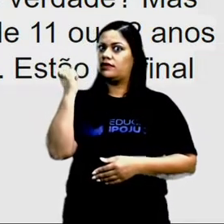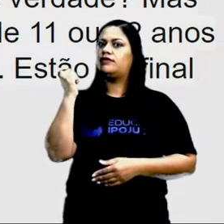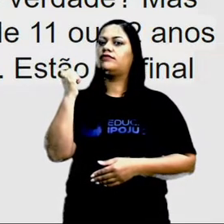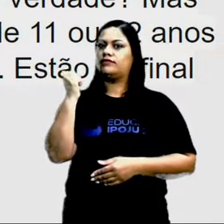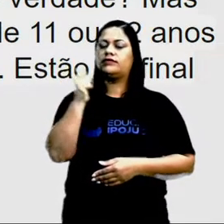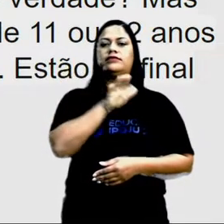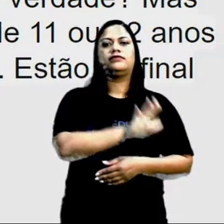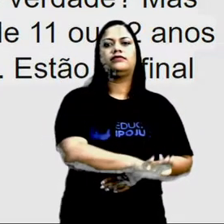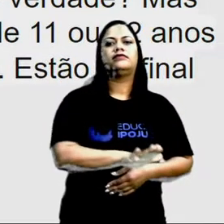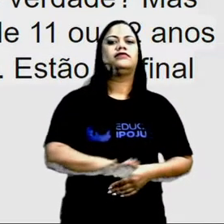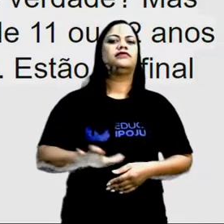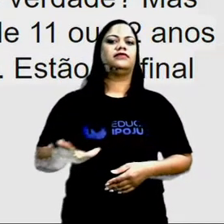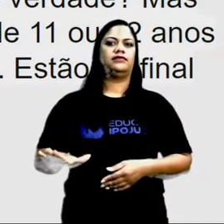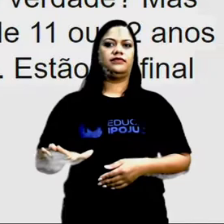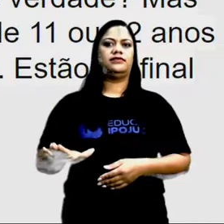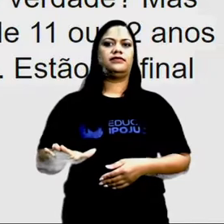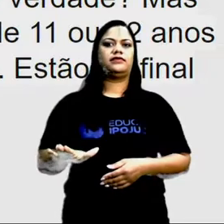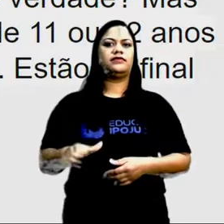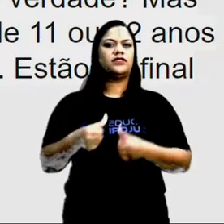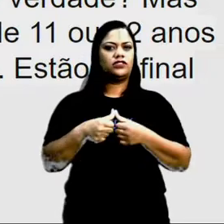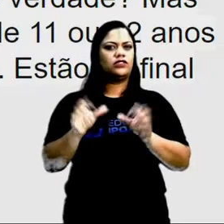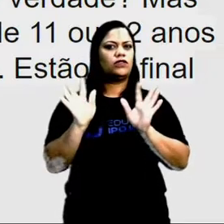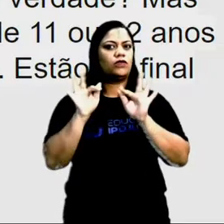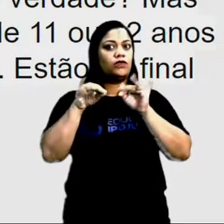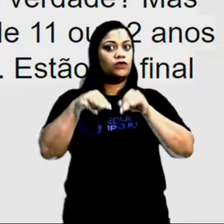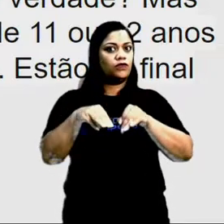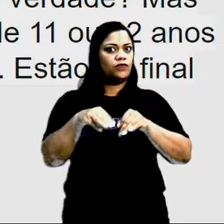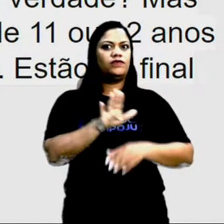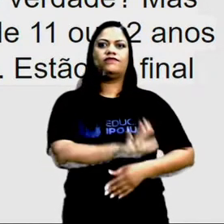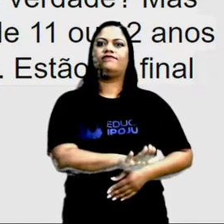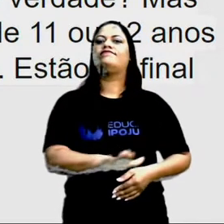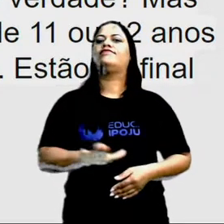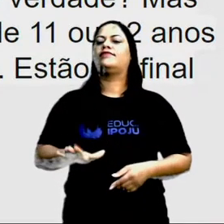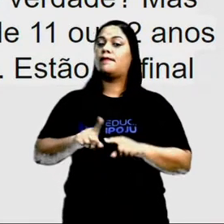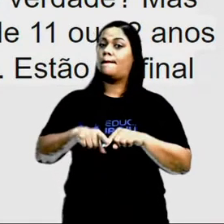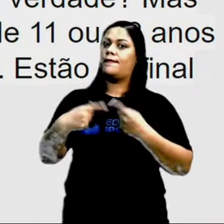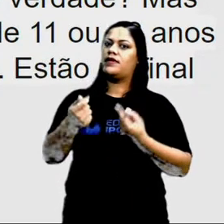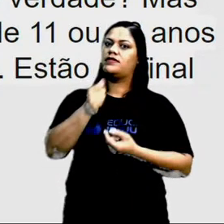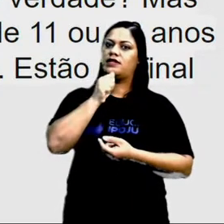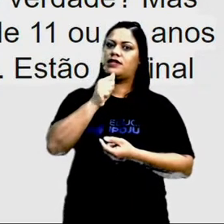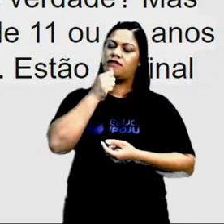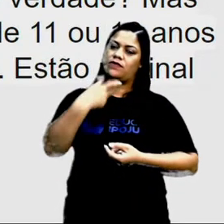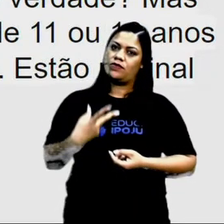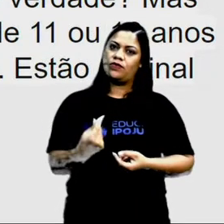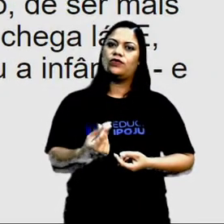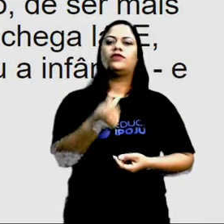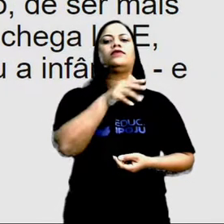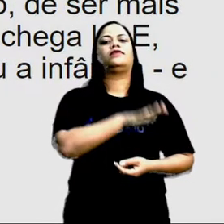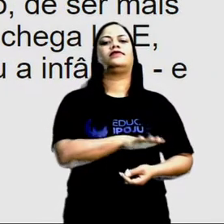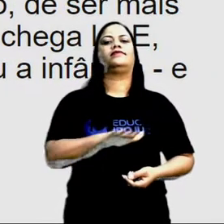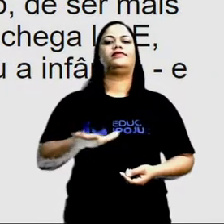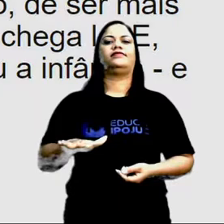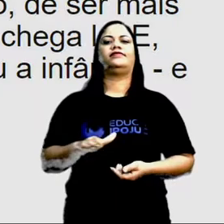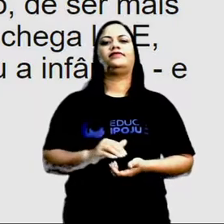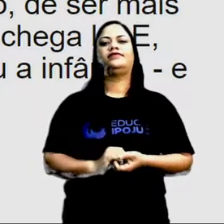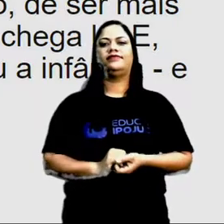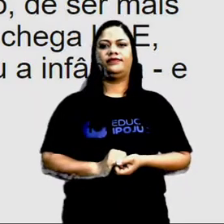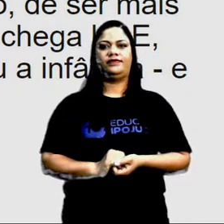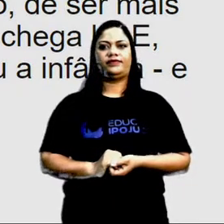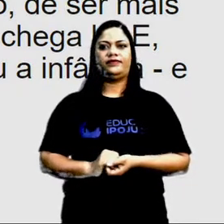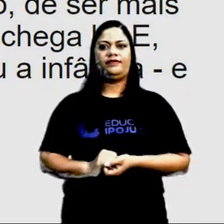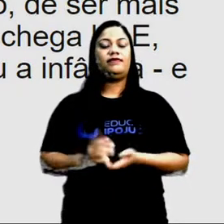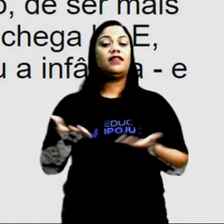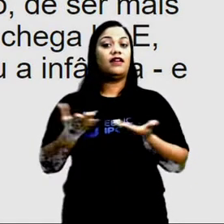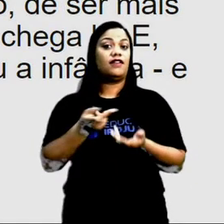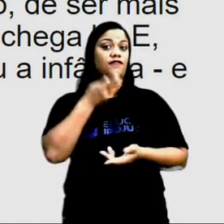elas são crianças. Estão no final da infância, mas ainda continuam crianças. Vou